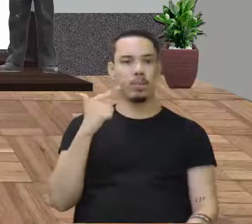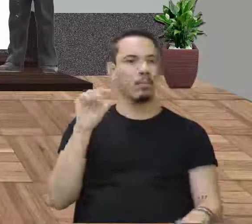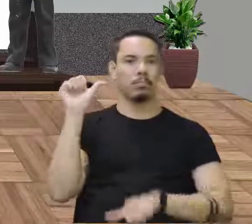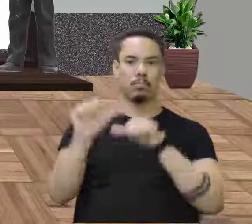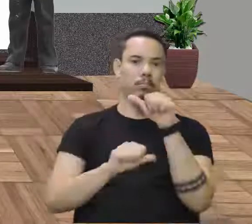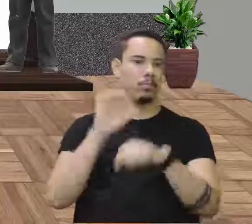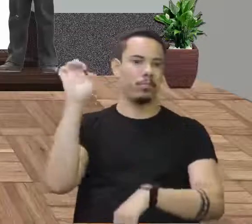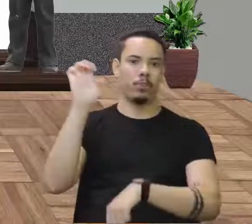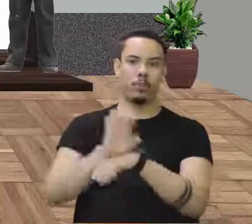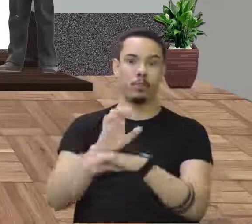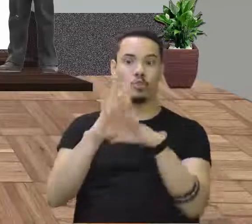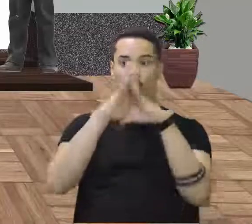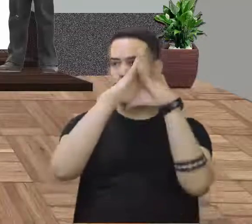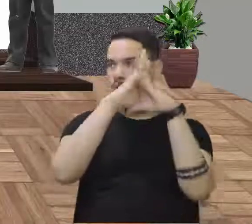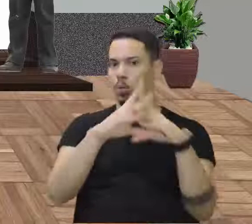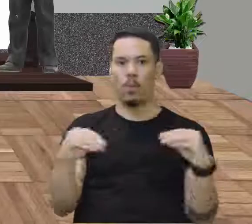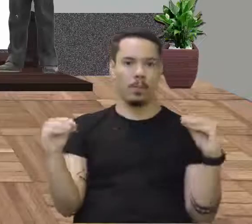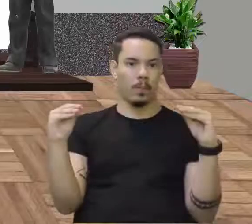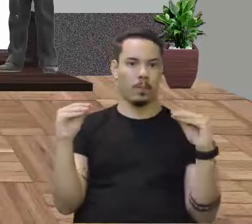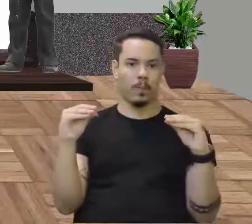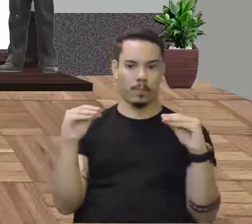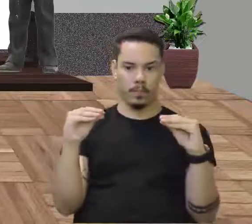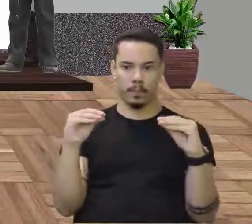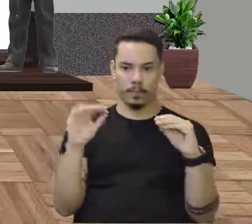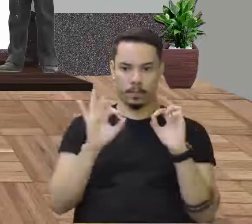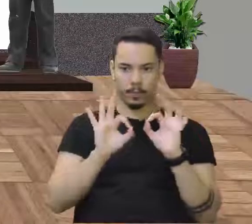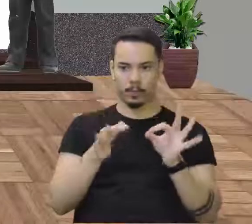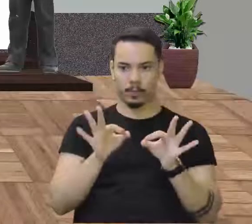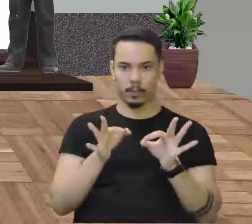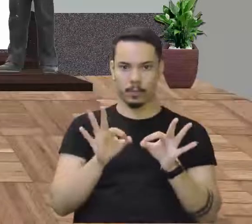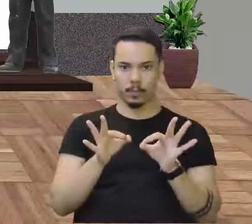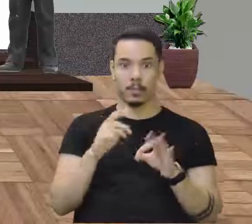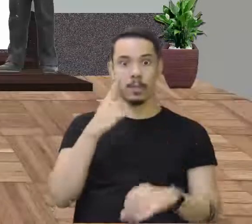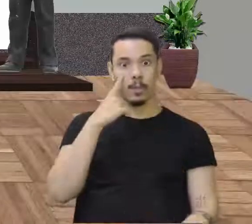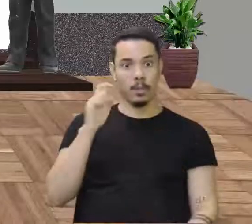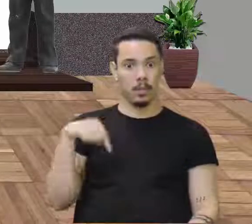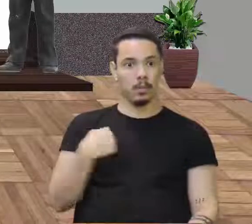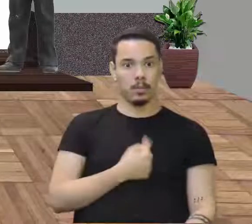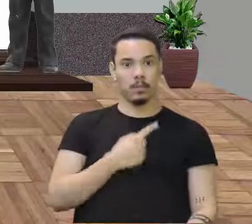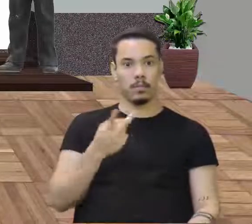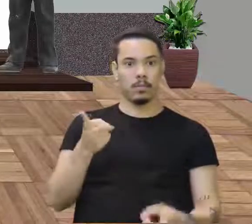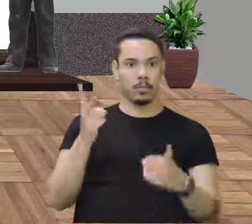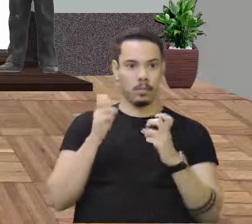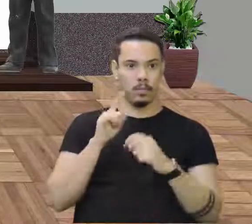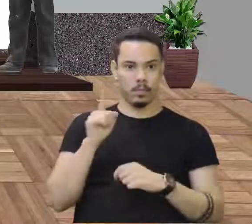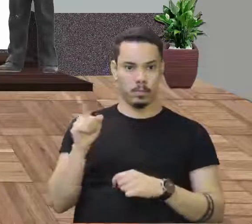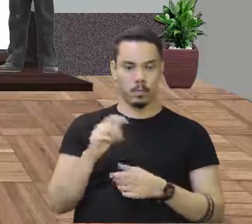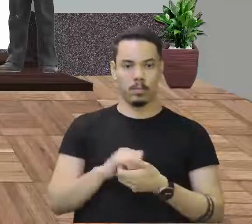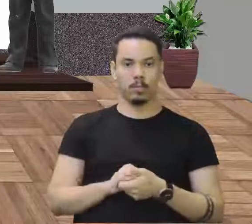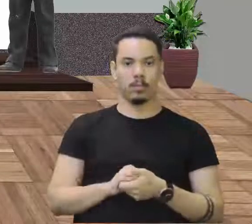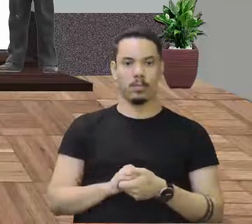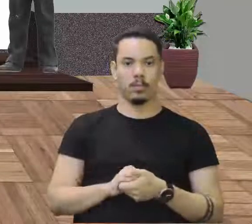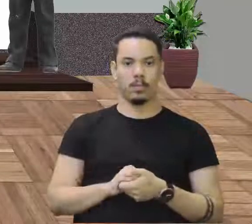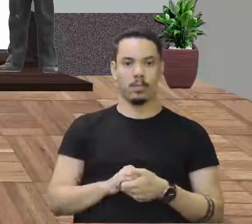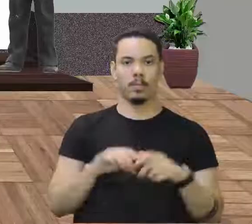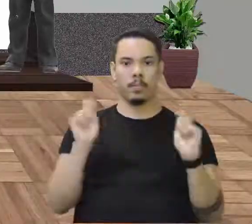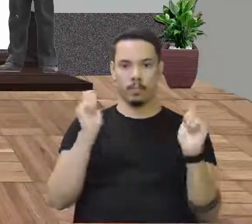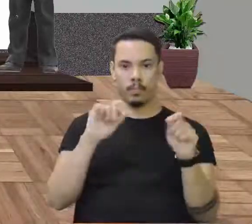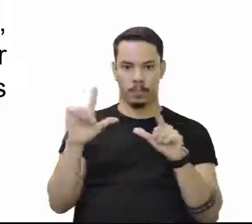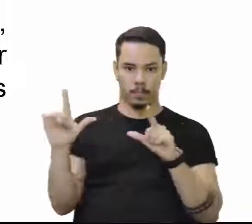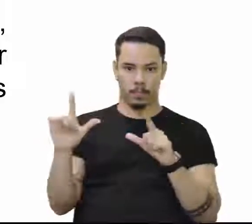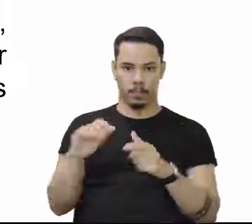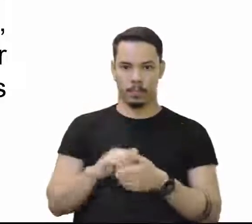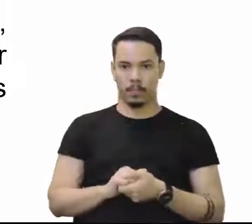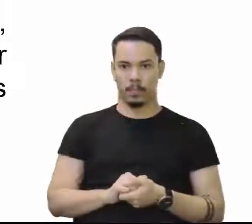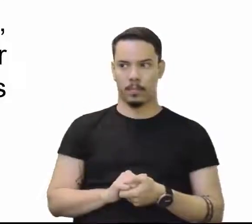estado. Ele desaparece, não viram um estado. Tá ok? Interessante nós olharmos isso. Na tela para vocês aí.